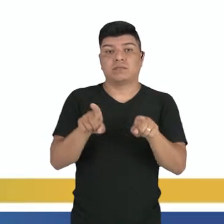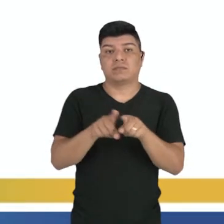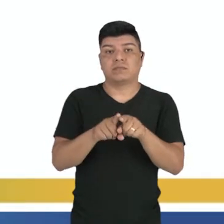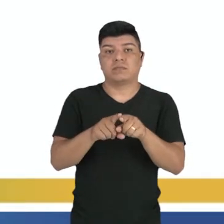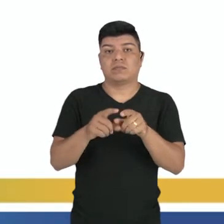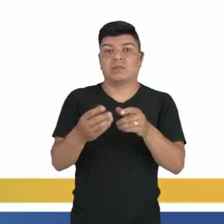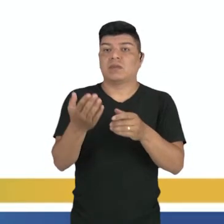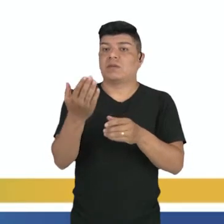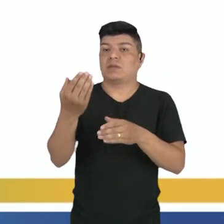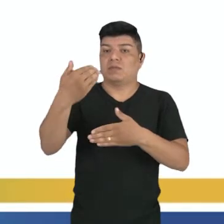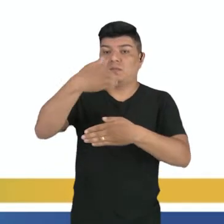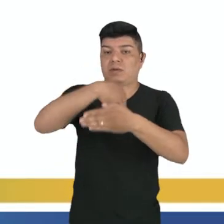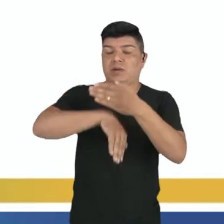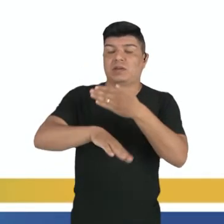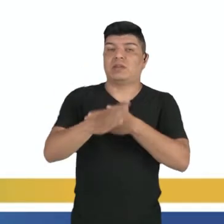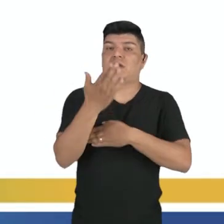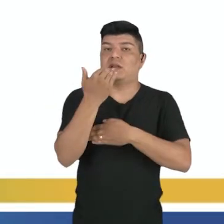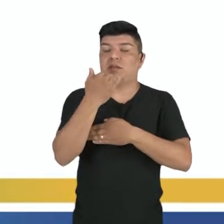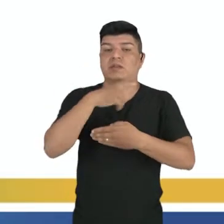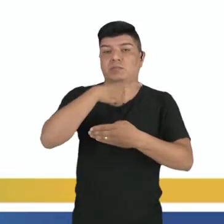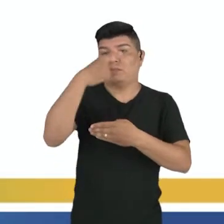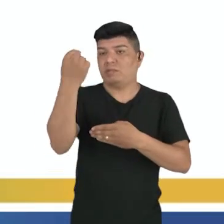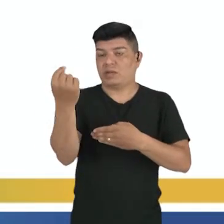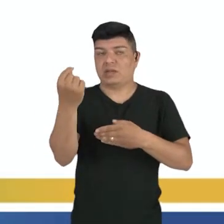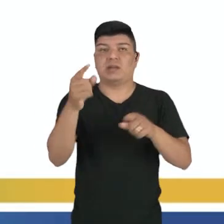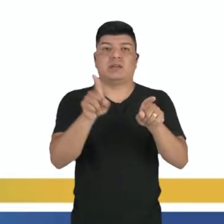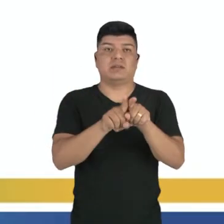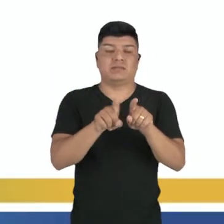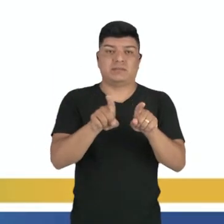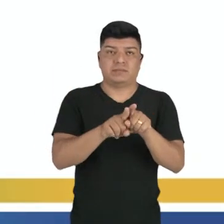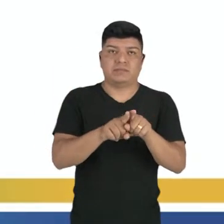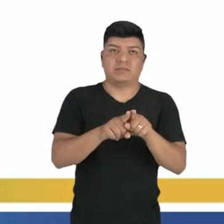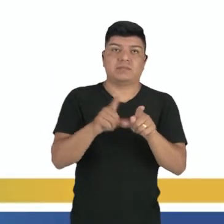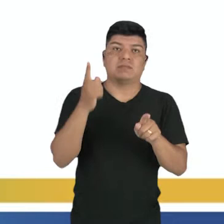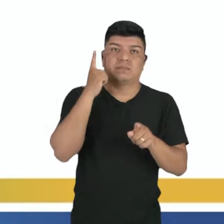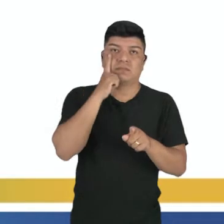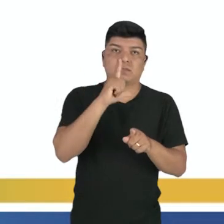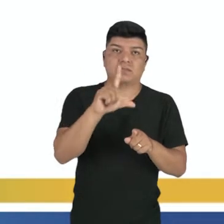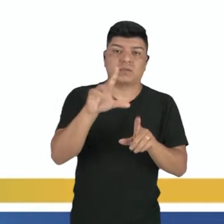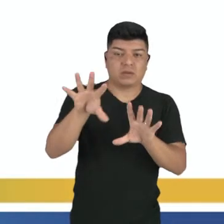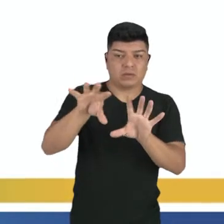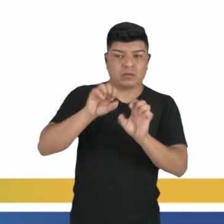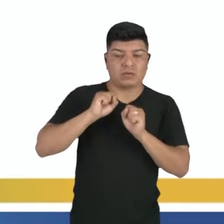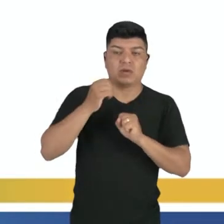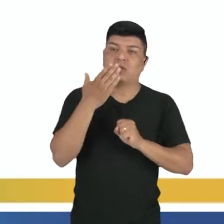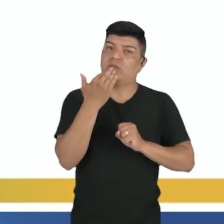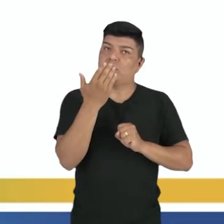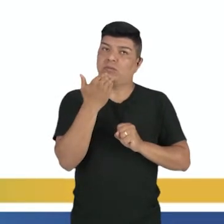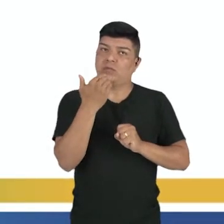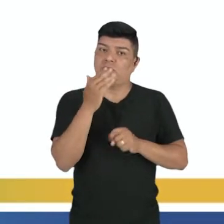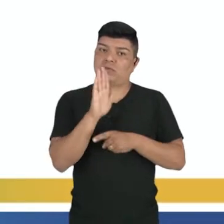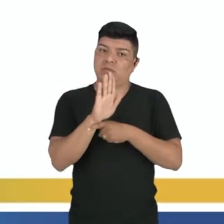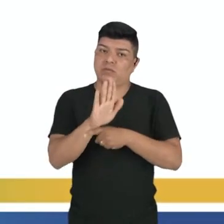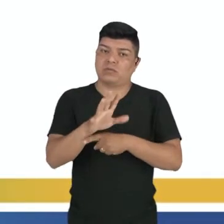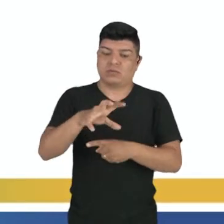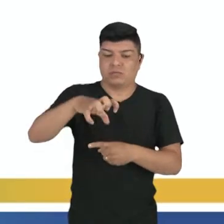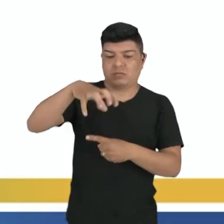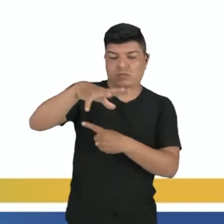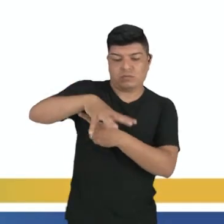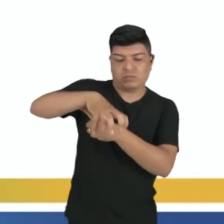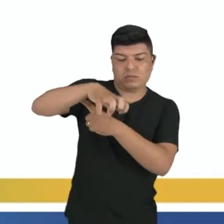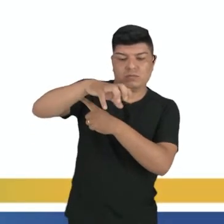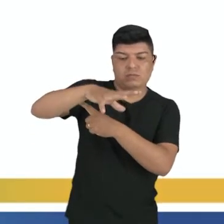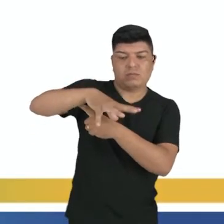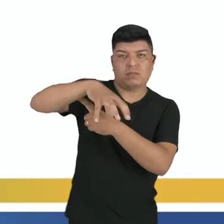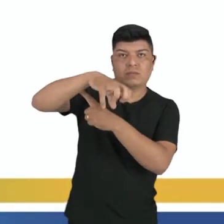a entrada de alimentos como para a saída. E quando conseguem capturar o alimento com auxílio dos tentáculos,